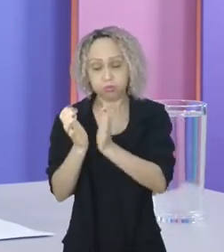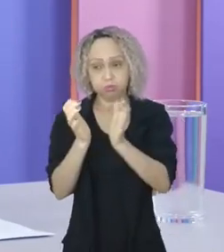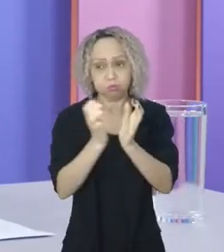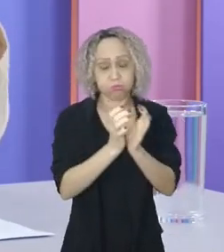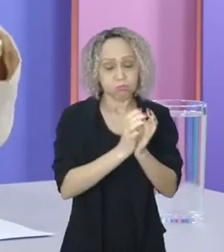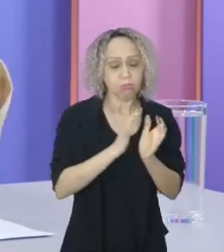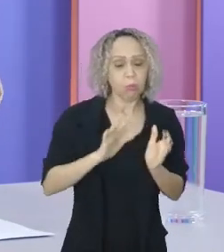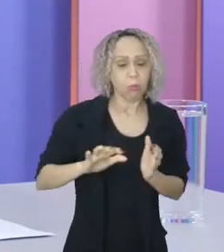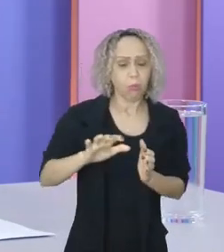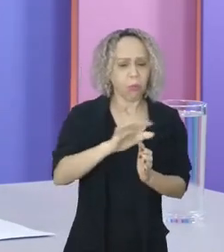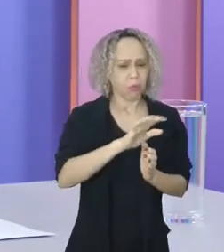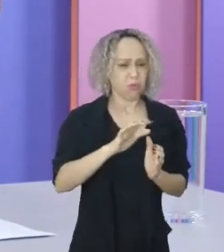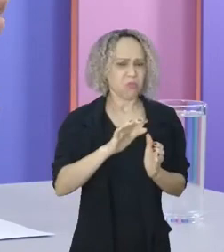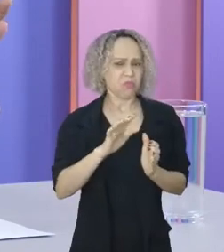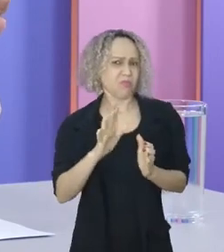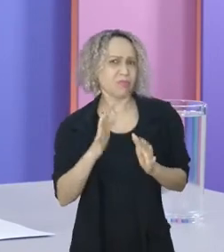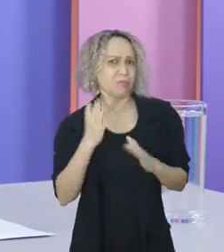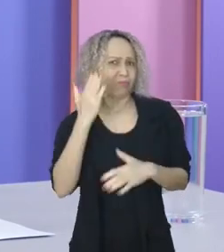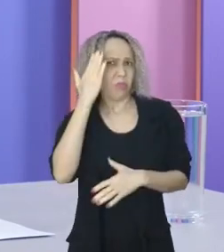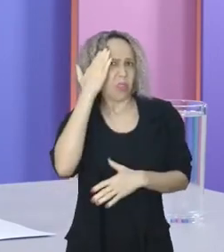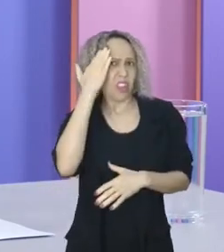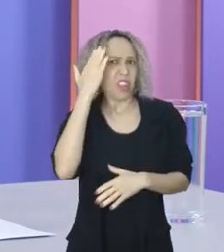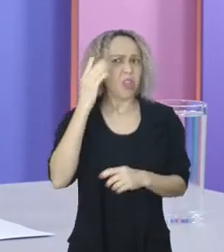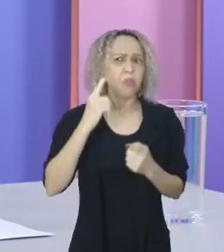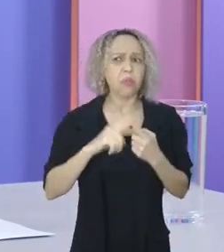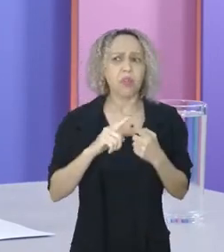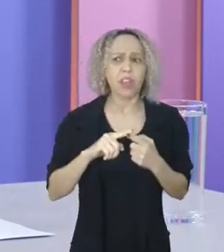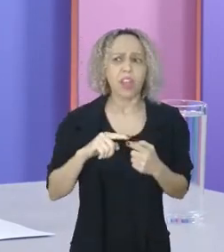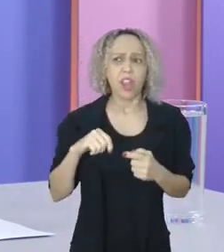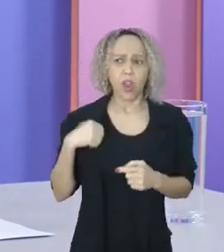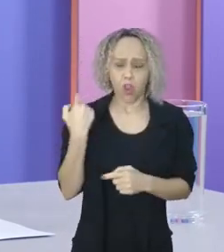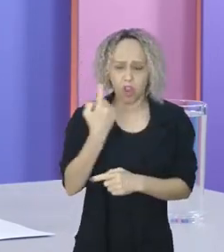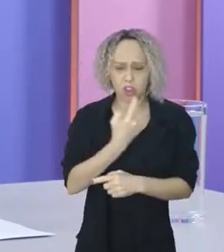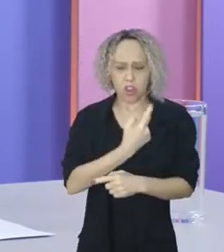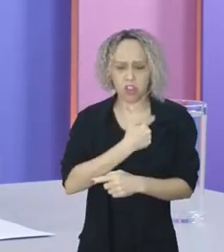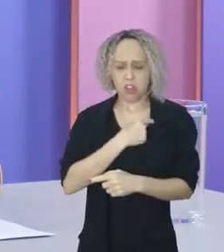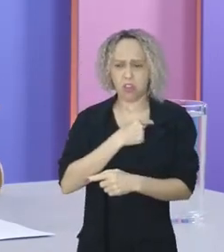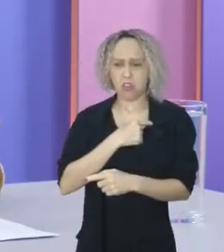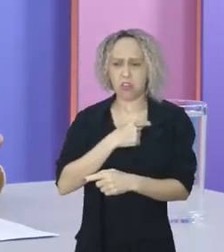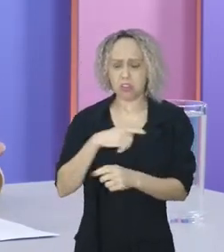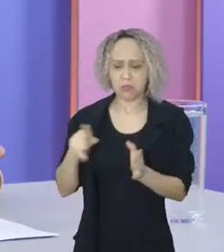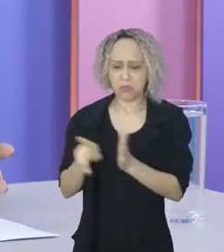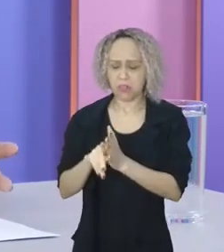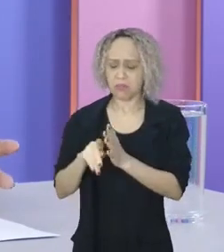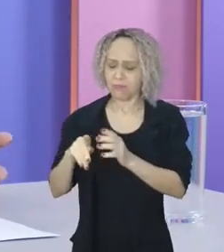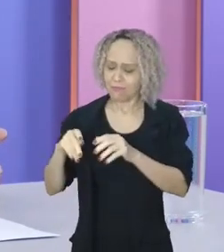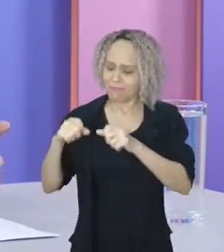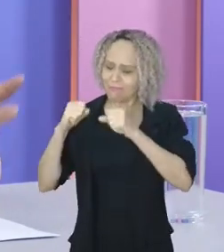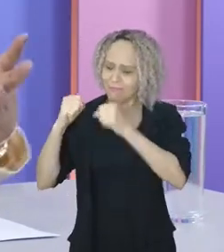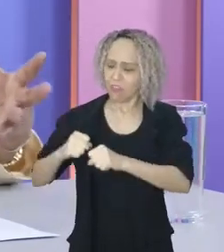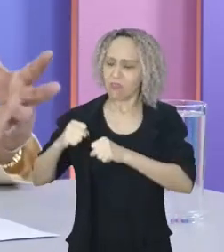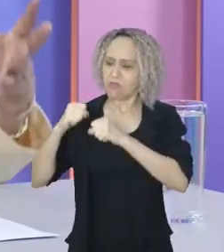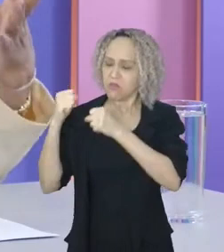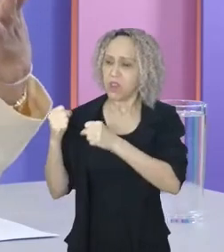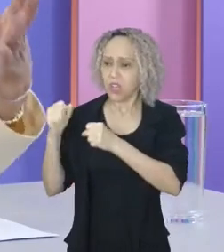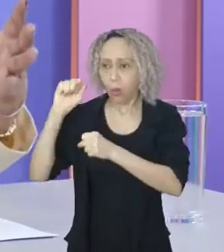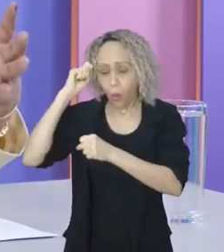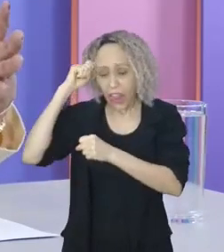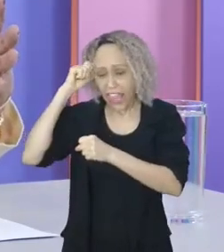entendem, né, por que nós, que eu falo, nós movimento negro, nós ativistas